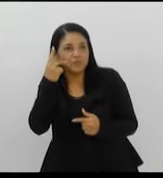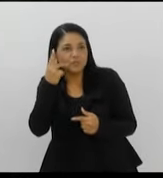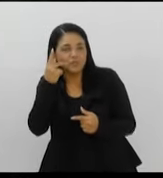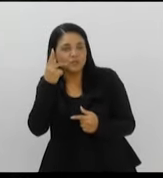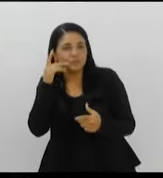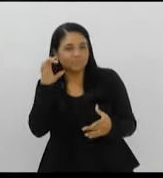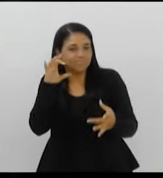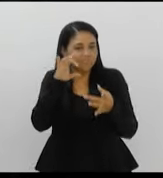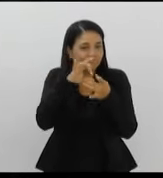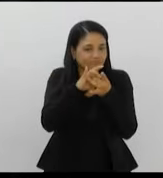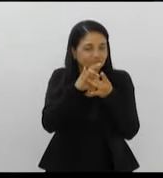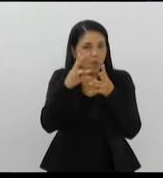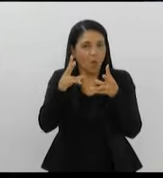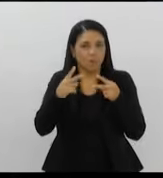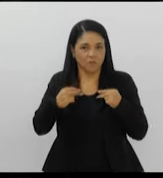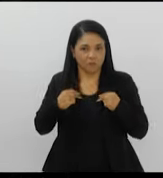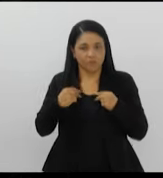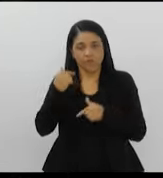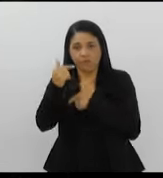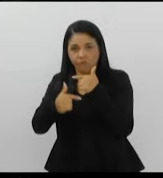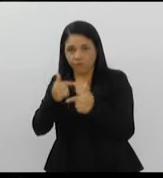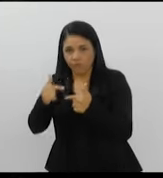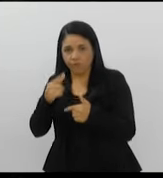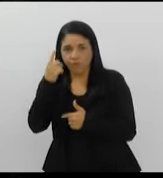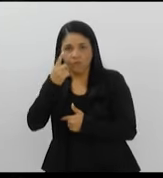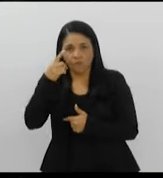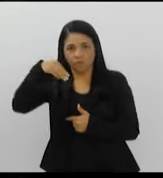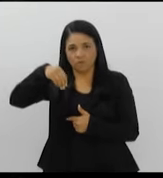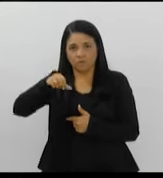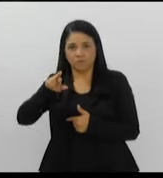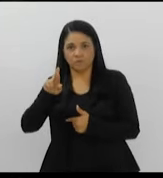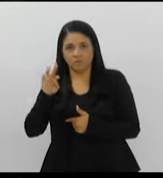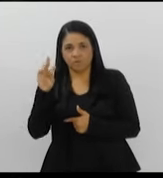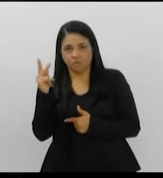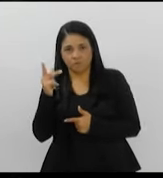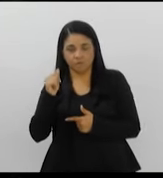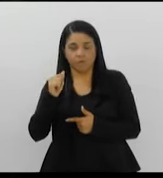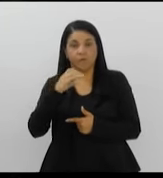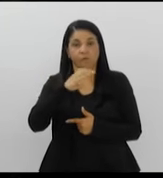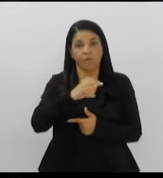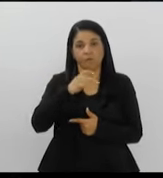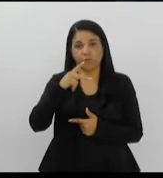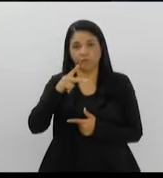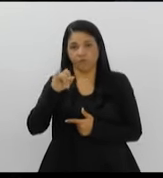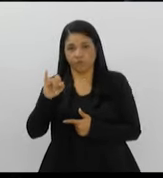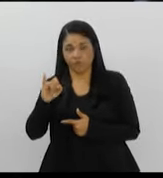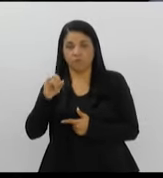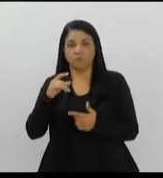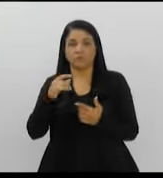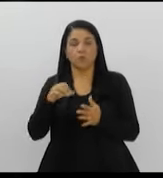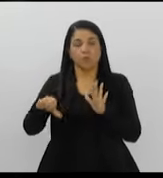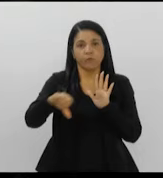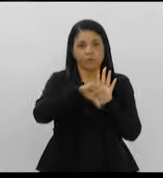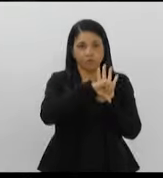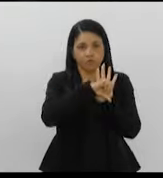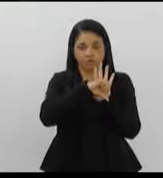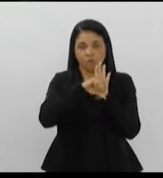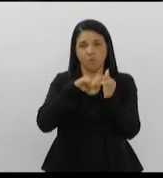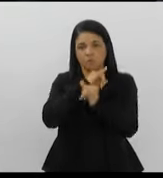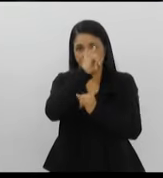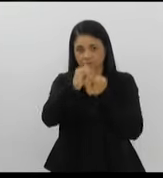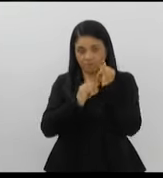mérito. Trabalhei com a deputada Marta Rocha na CPI do crime cibernético. E ela